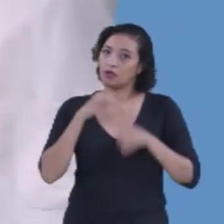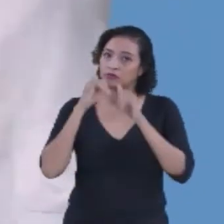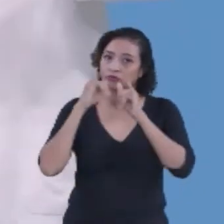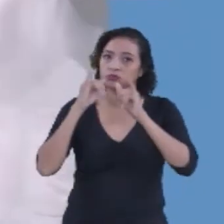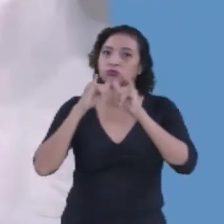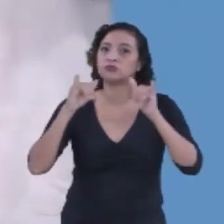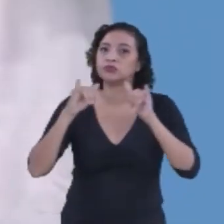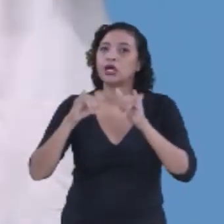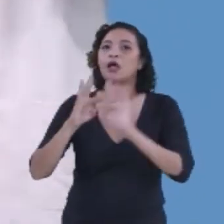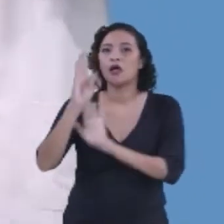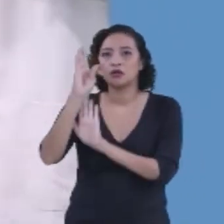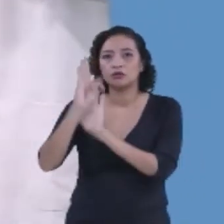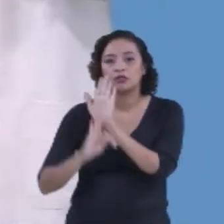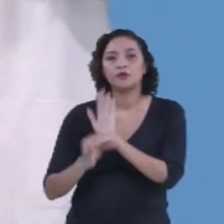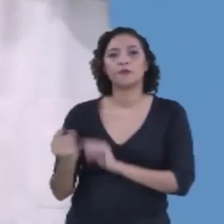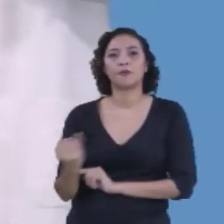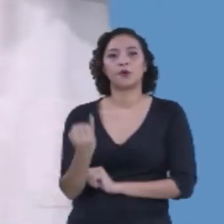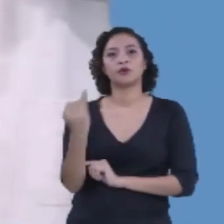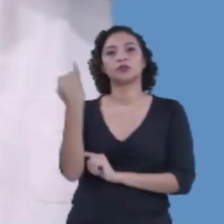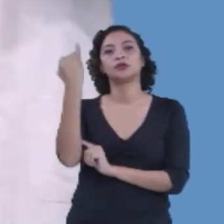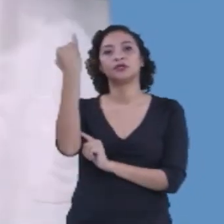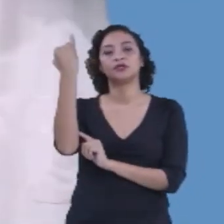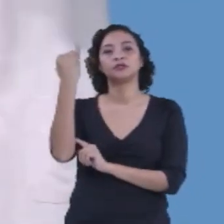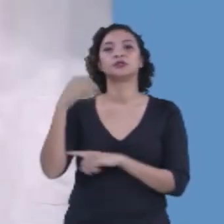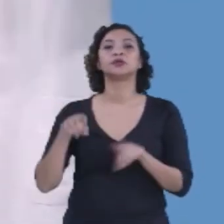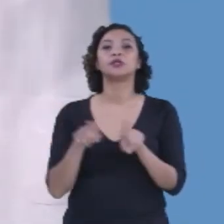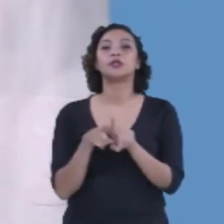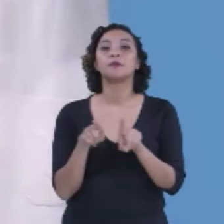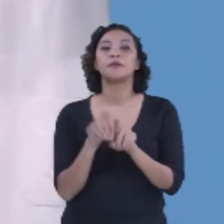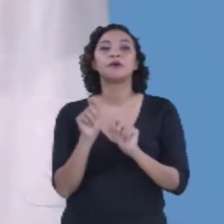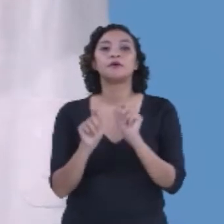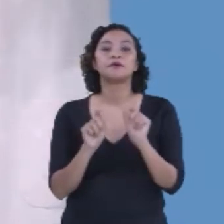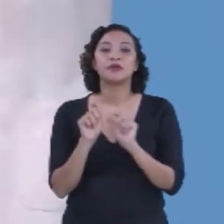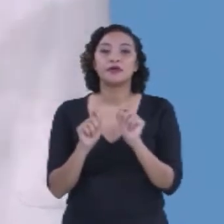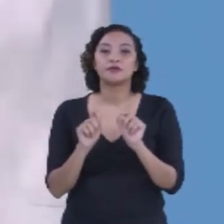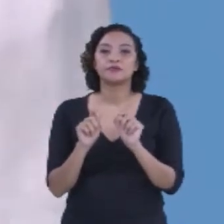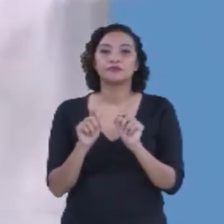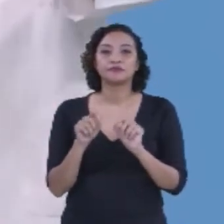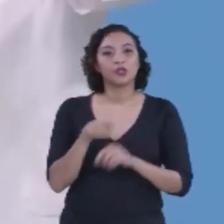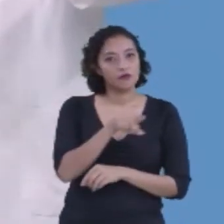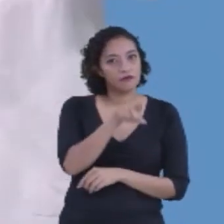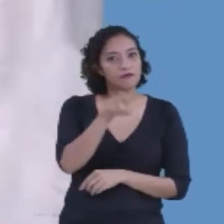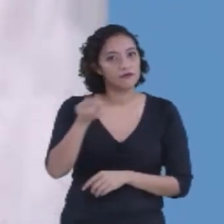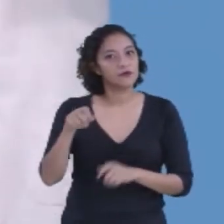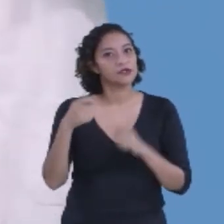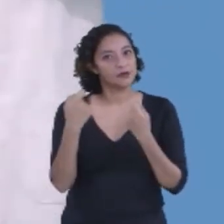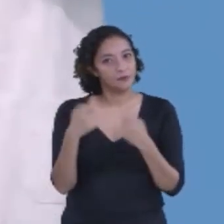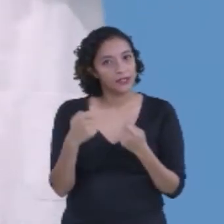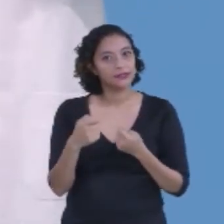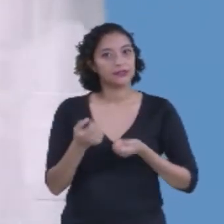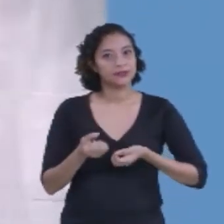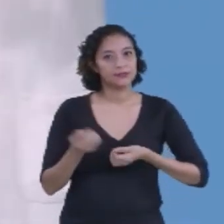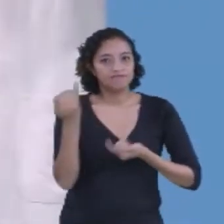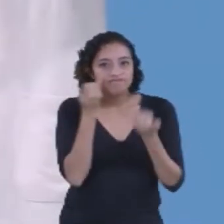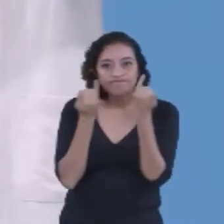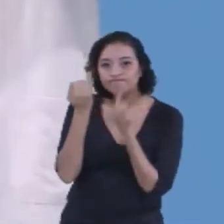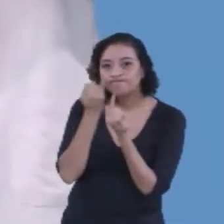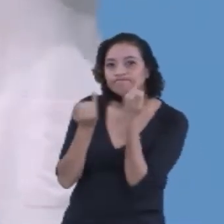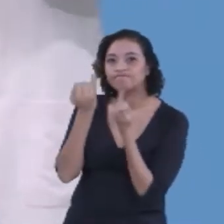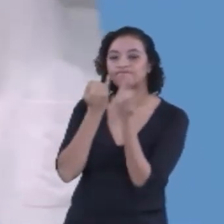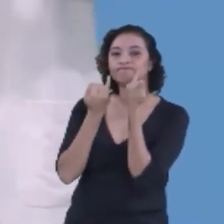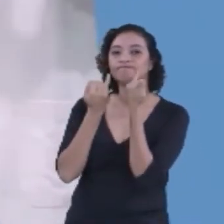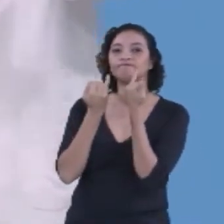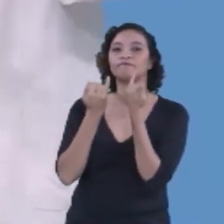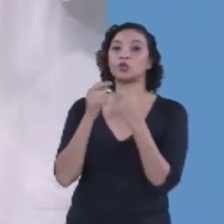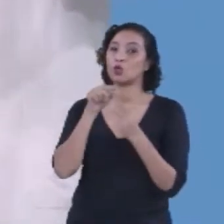dizer, de importância e também é algo que você deve informar as pessoas. Então, com a